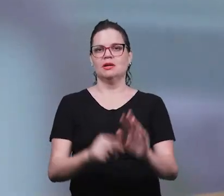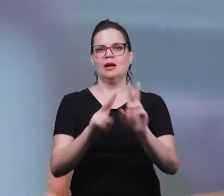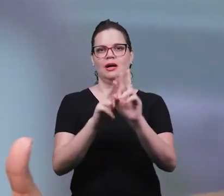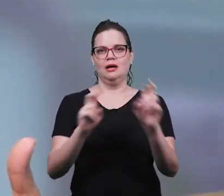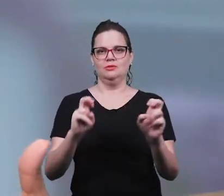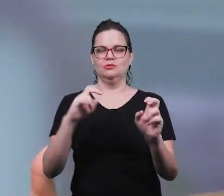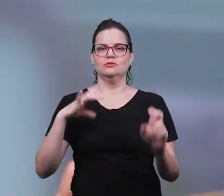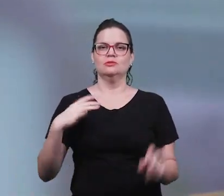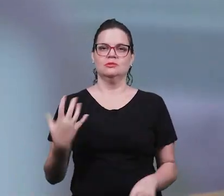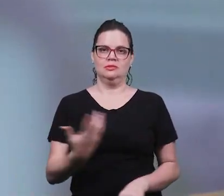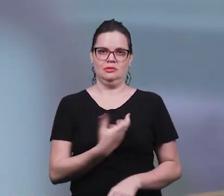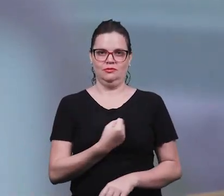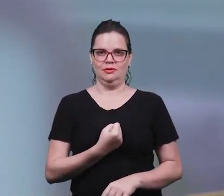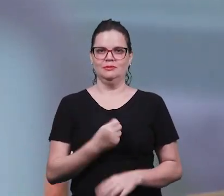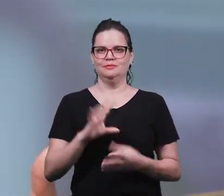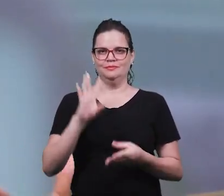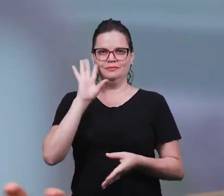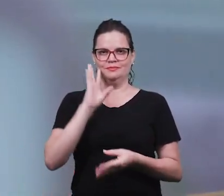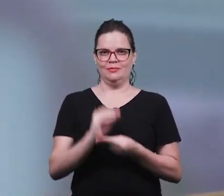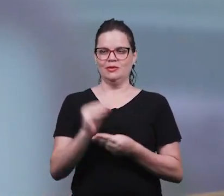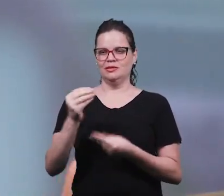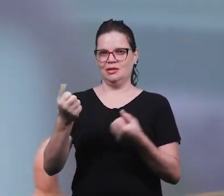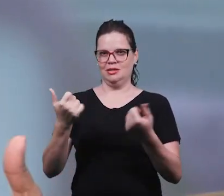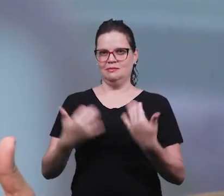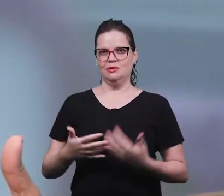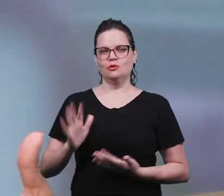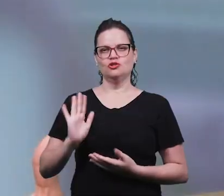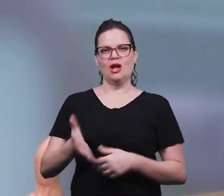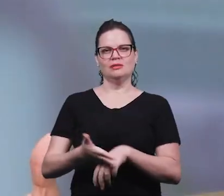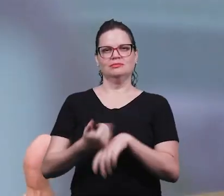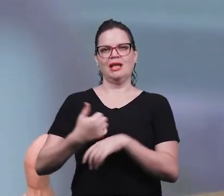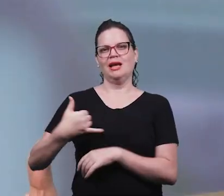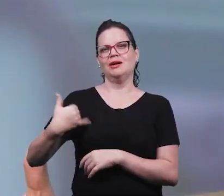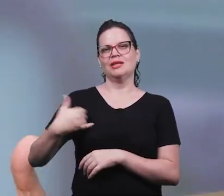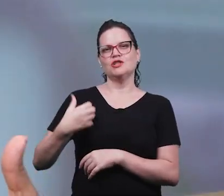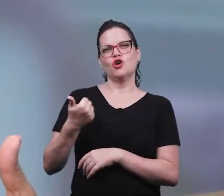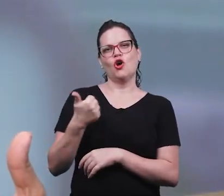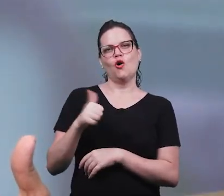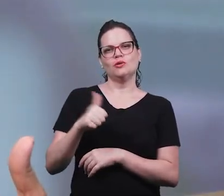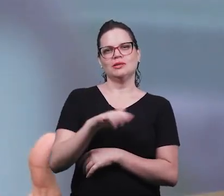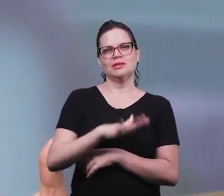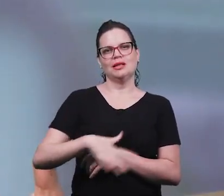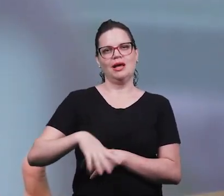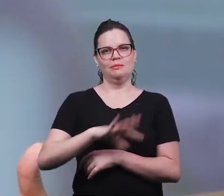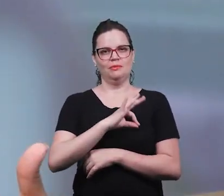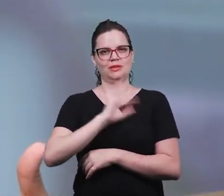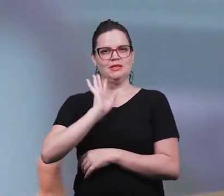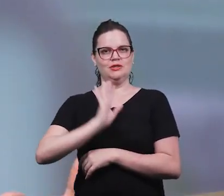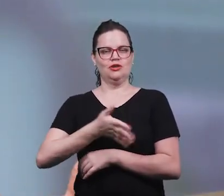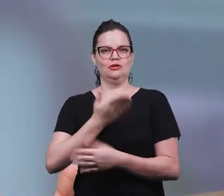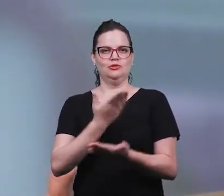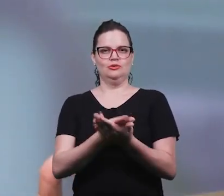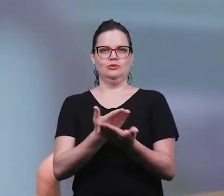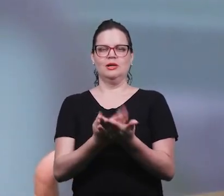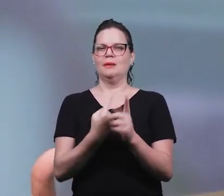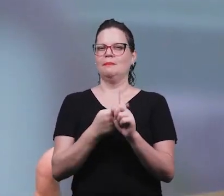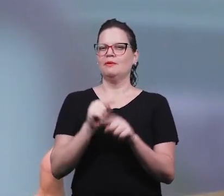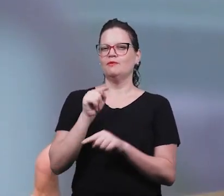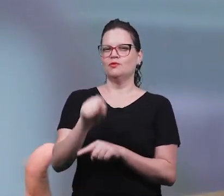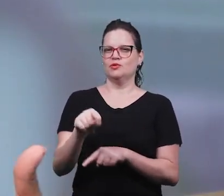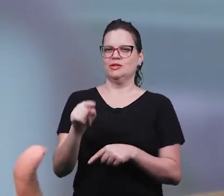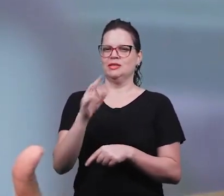novo seguiu a carreira militar, estava estudando em colégios militares. Mas como é ser um jovem